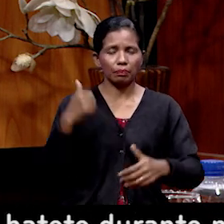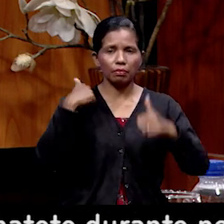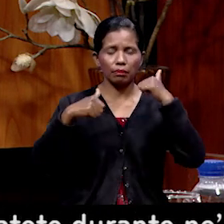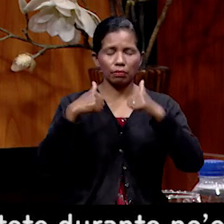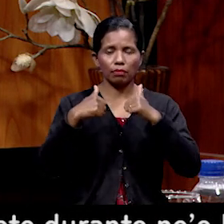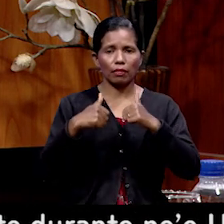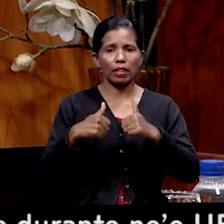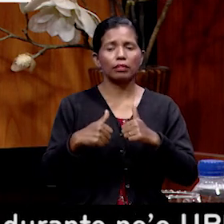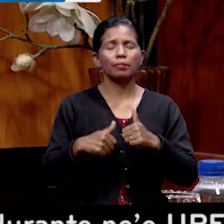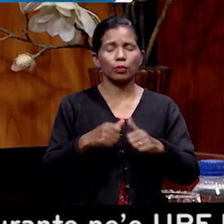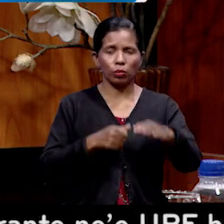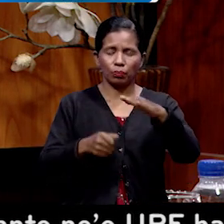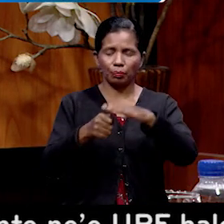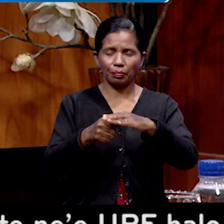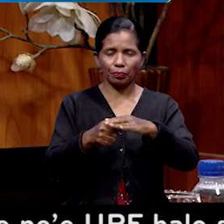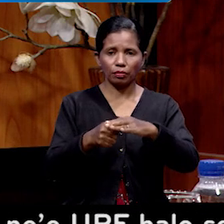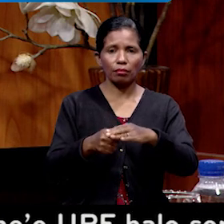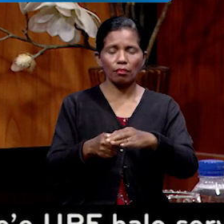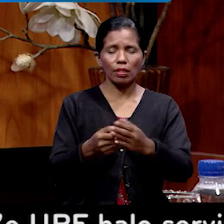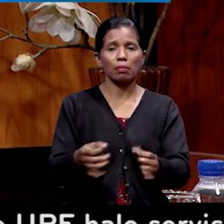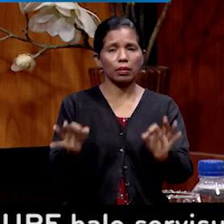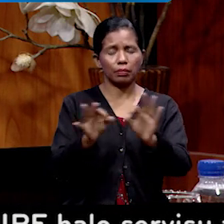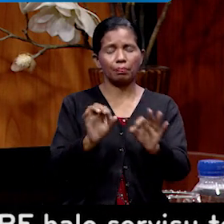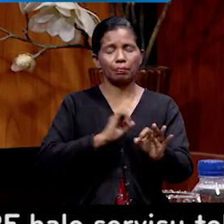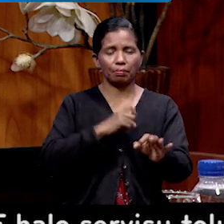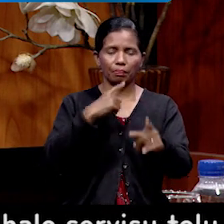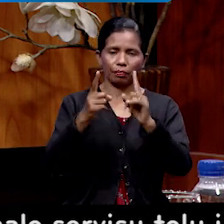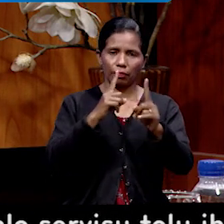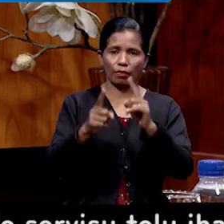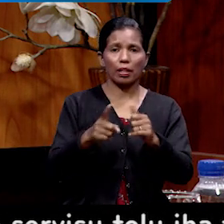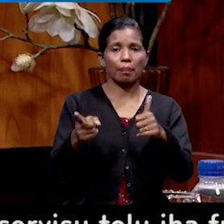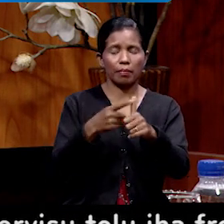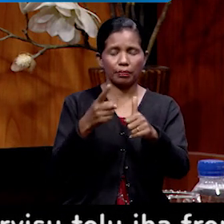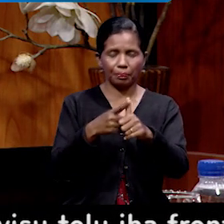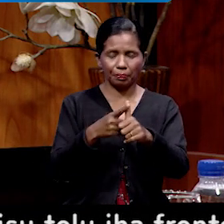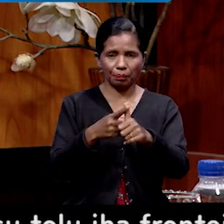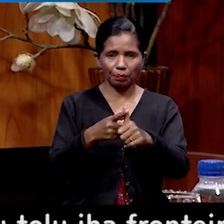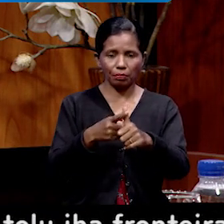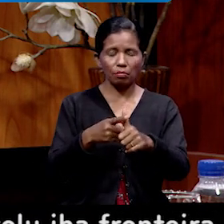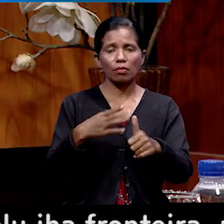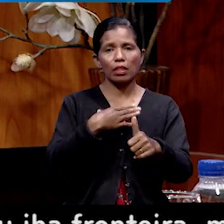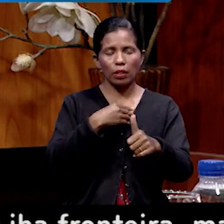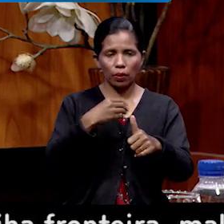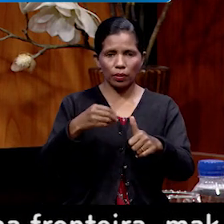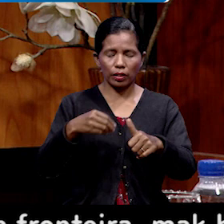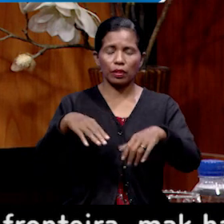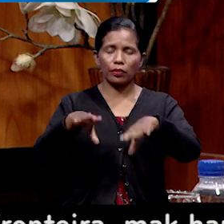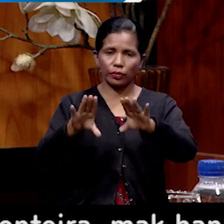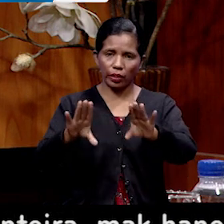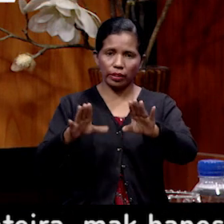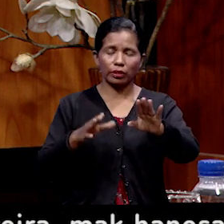importante ter, e e também, negócios ilegais, também, questão da economia,